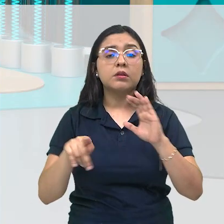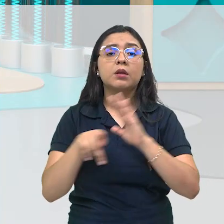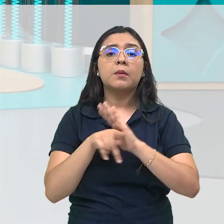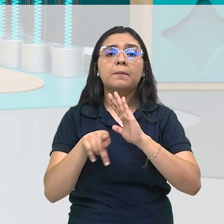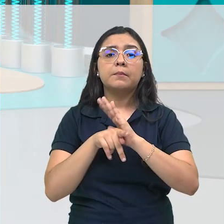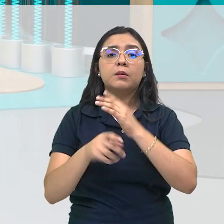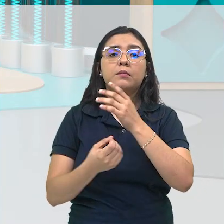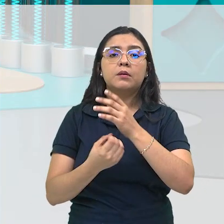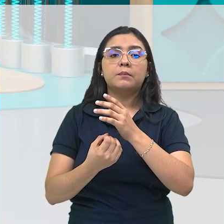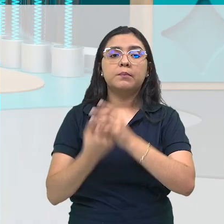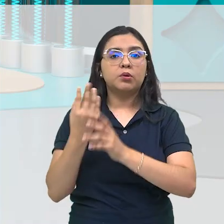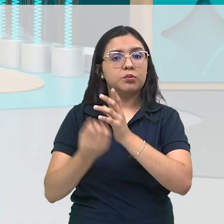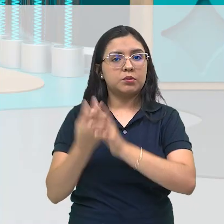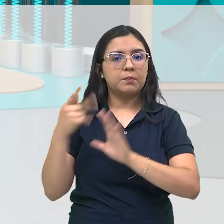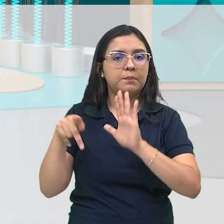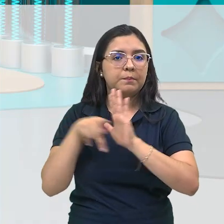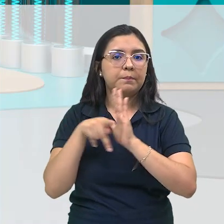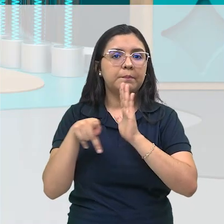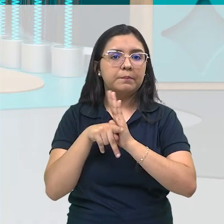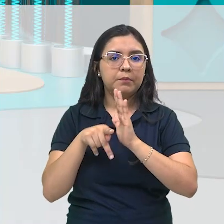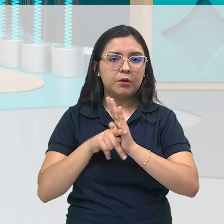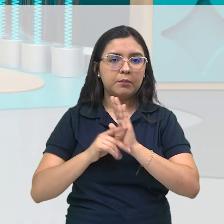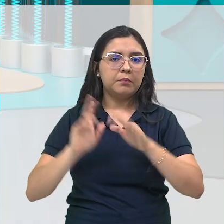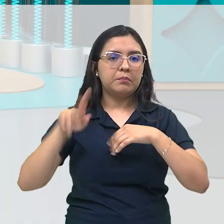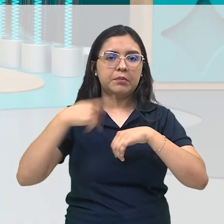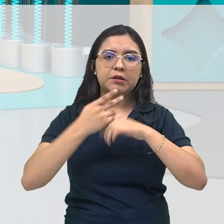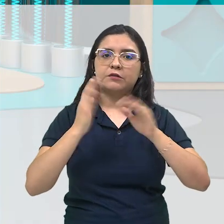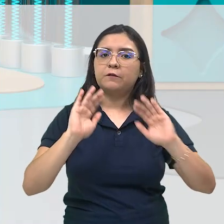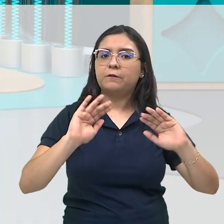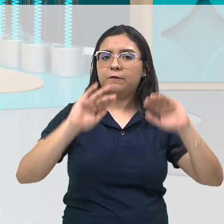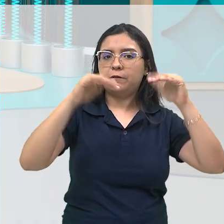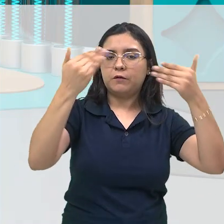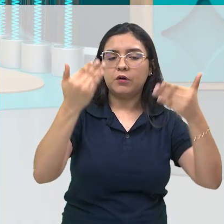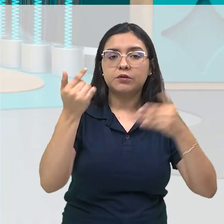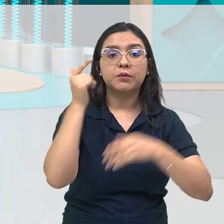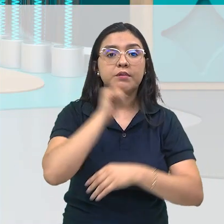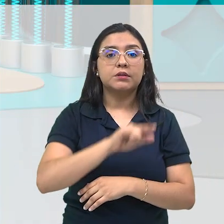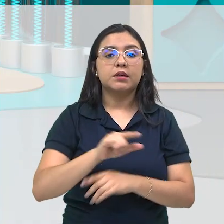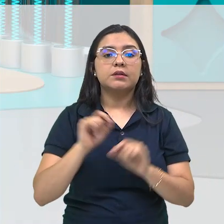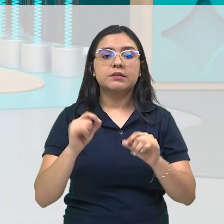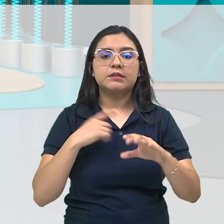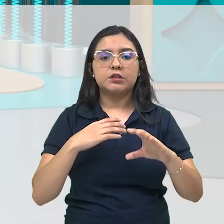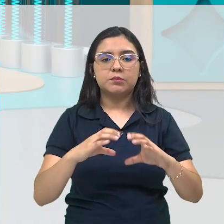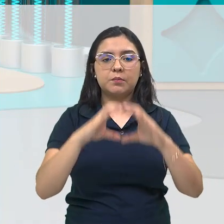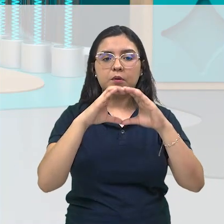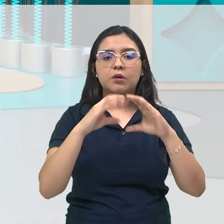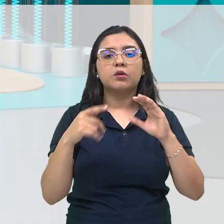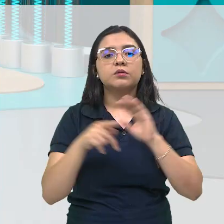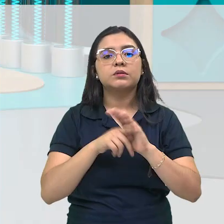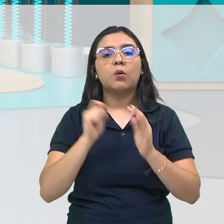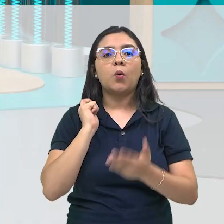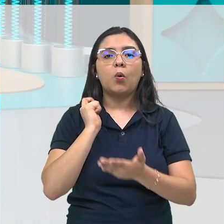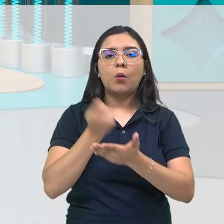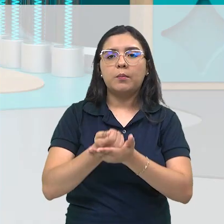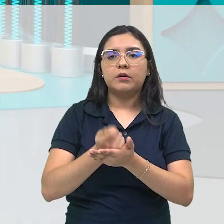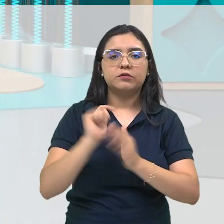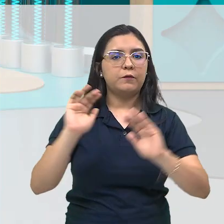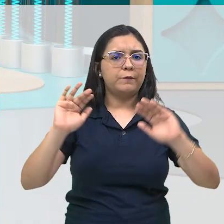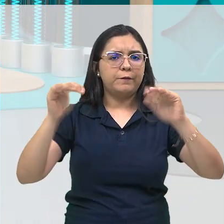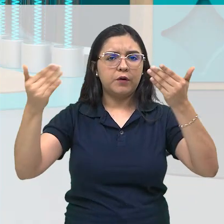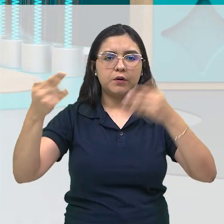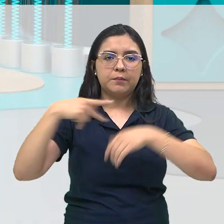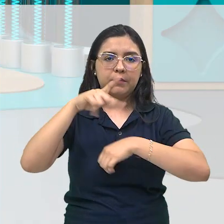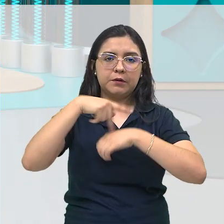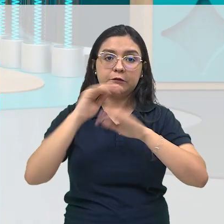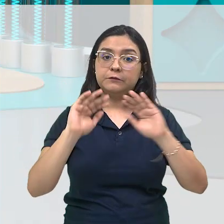fabricação própria, importada, tá? Só dá para conseguir essas bolas comprando assim de fora mesmo,